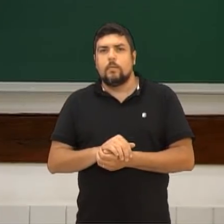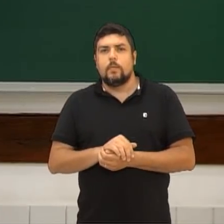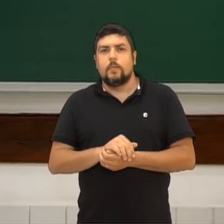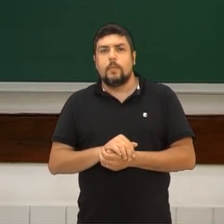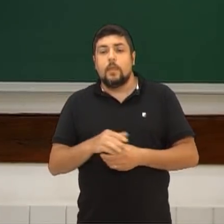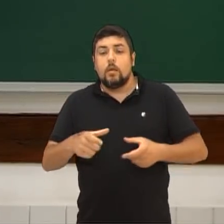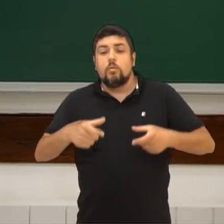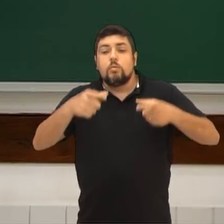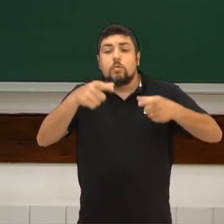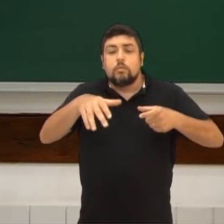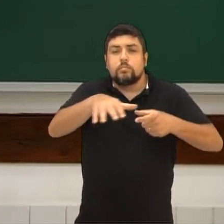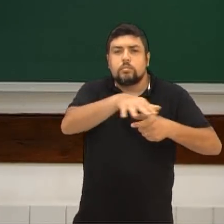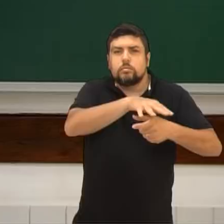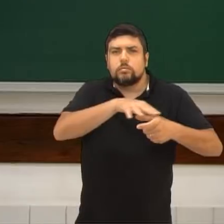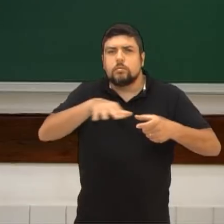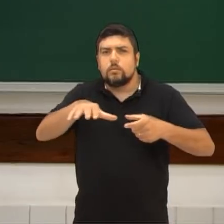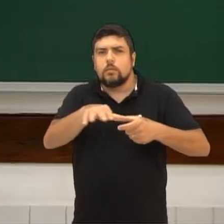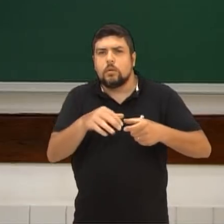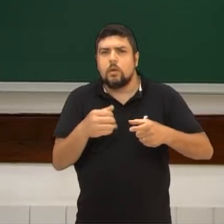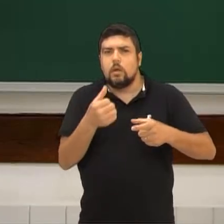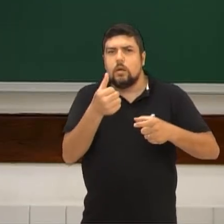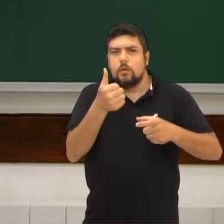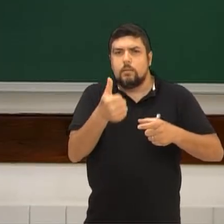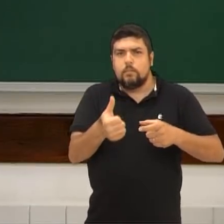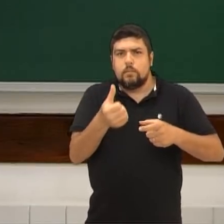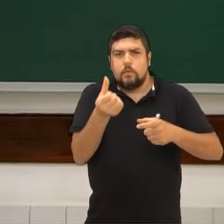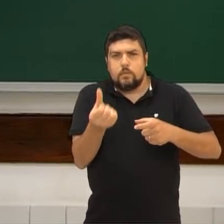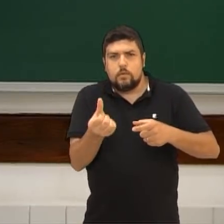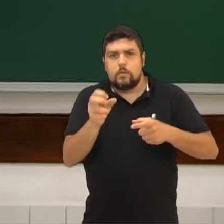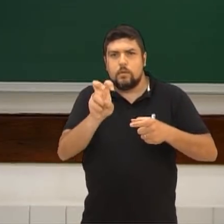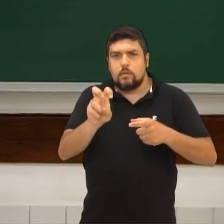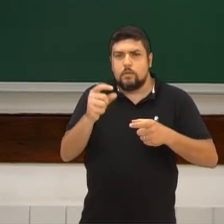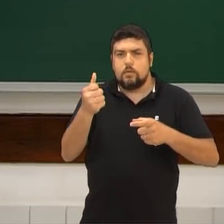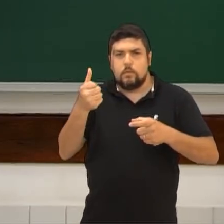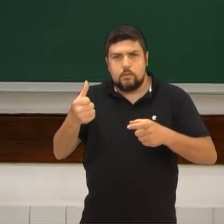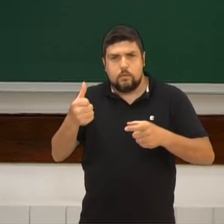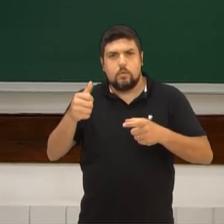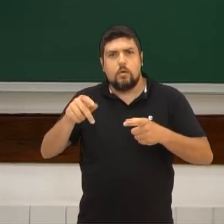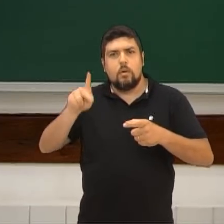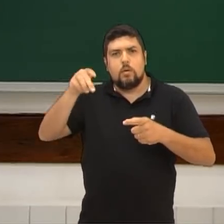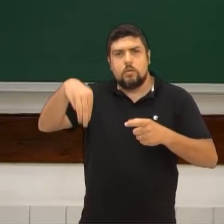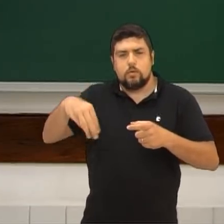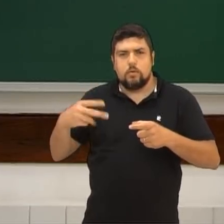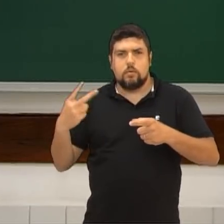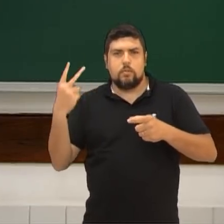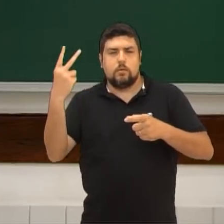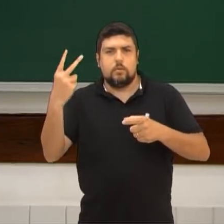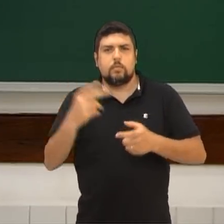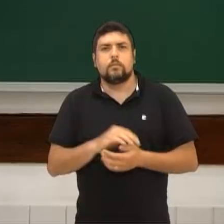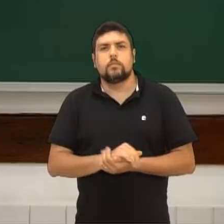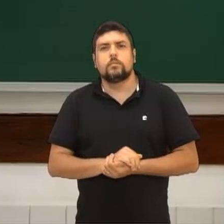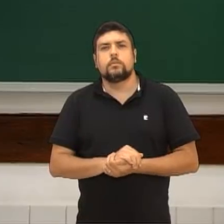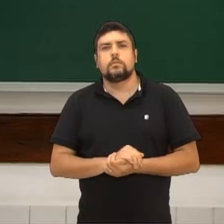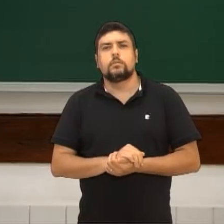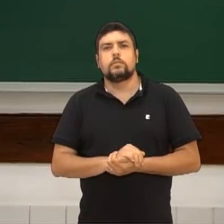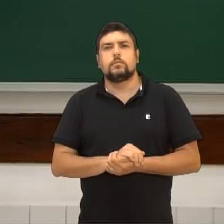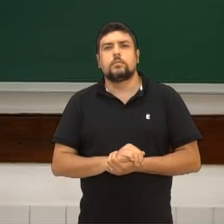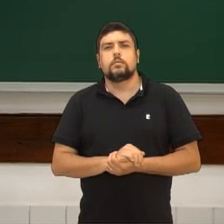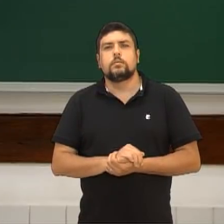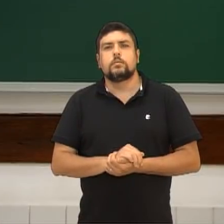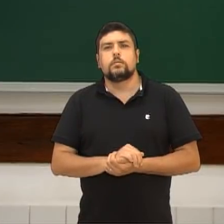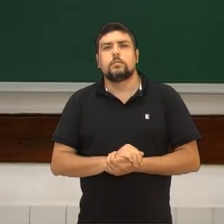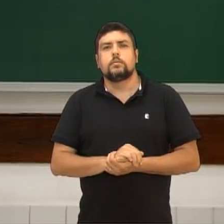1.651 km². As duas informações necessárias para você identificar a densidade demográfica, ele passou na